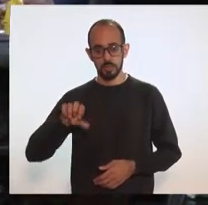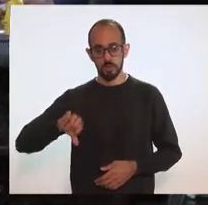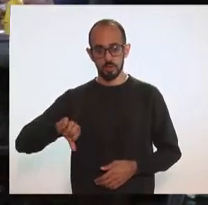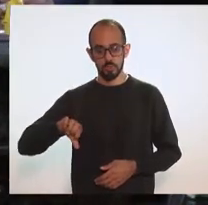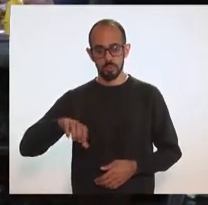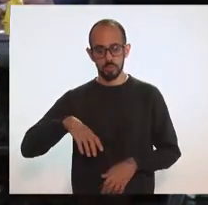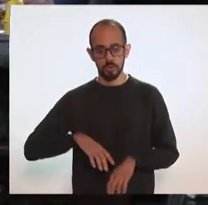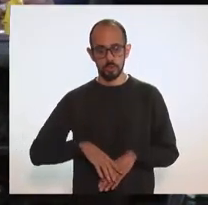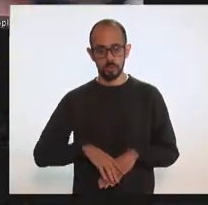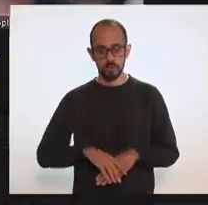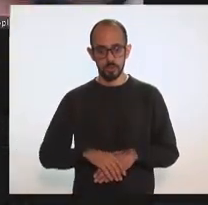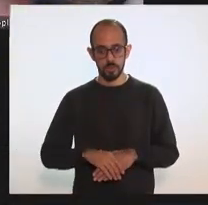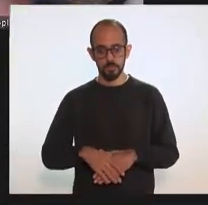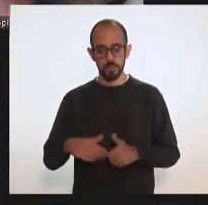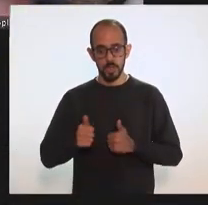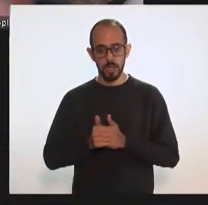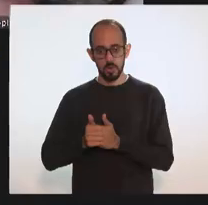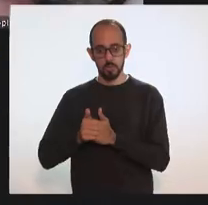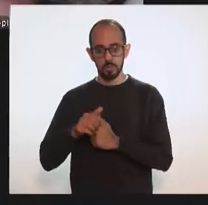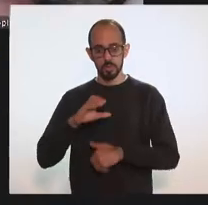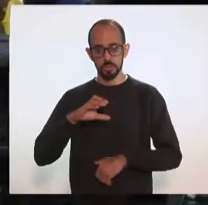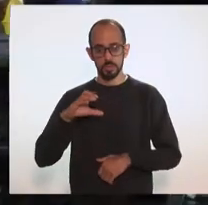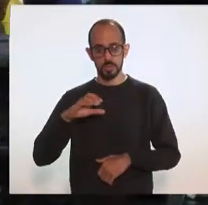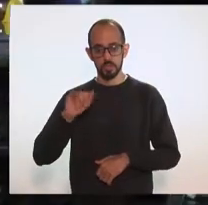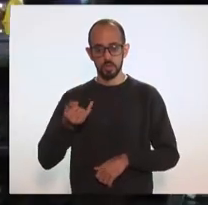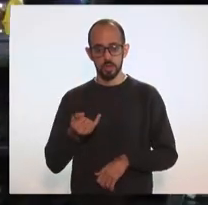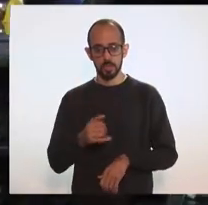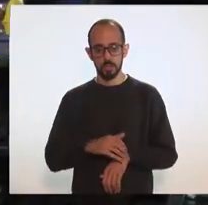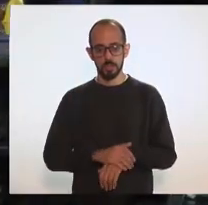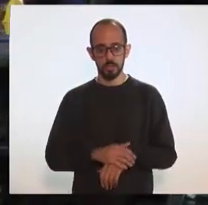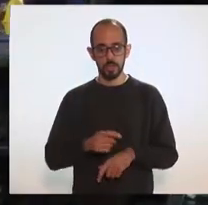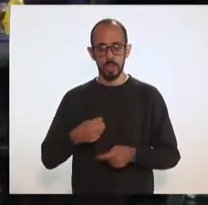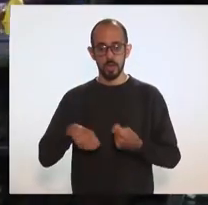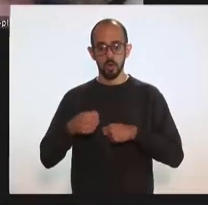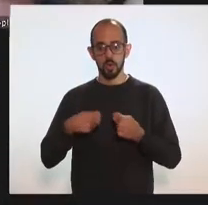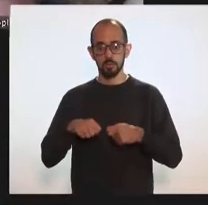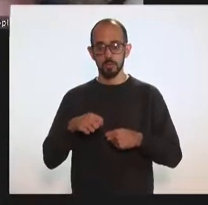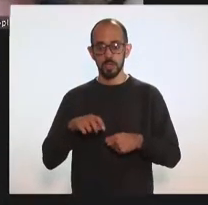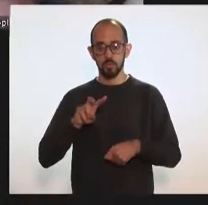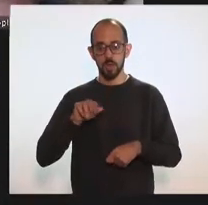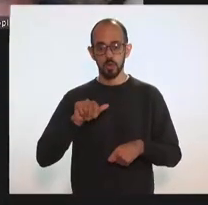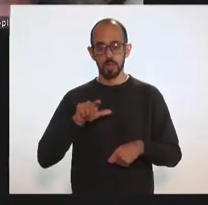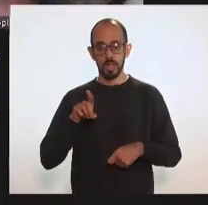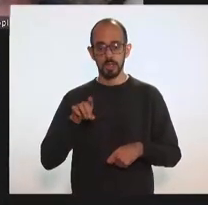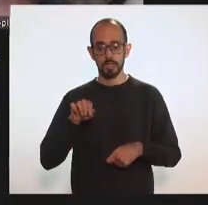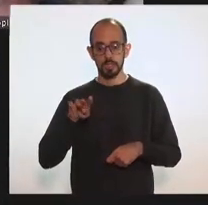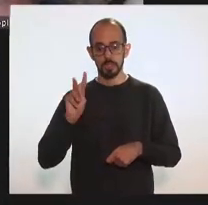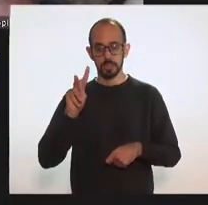alguém para ser aceita ela começou a economia waldeck Carneiro